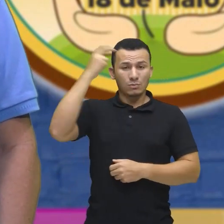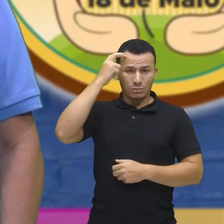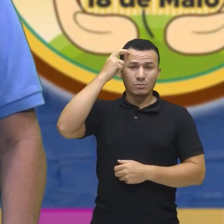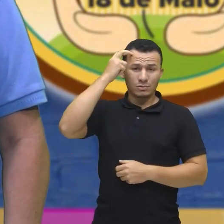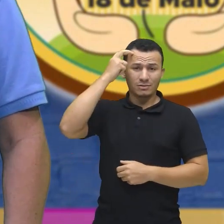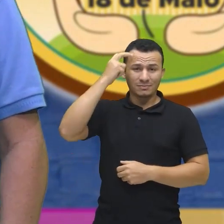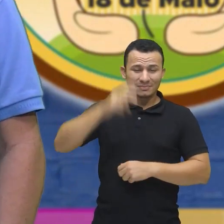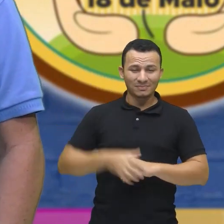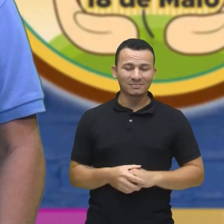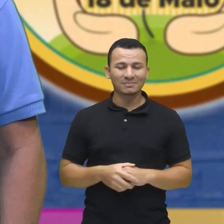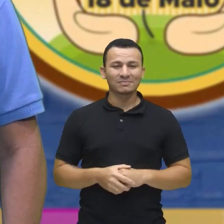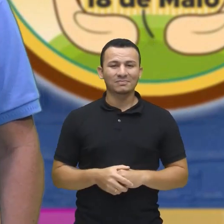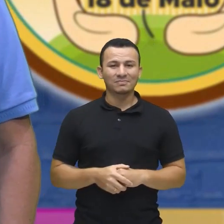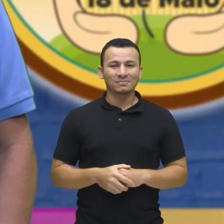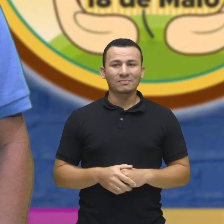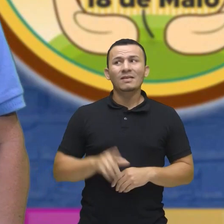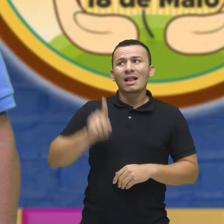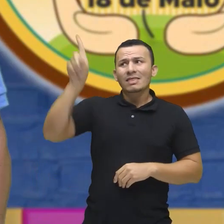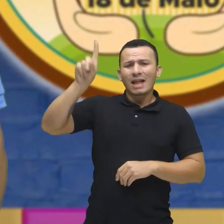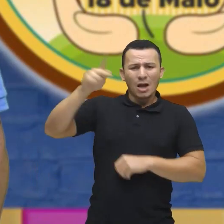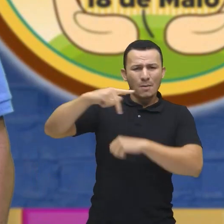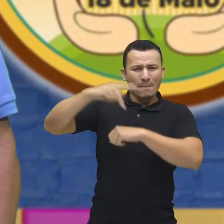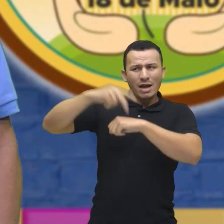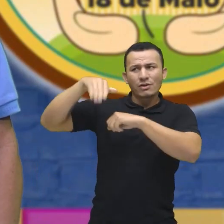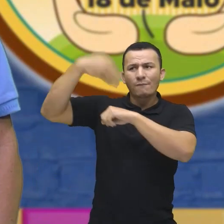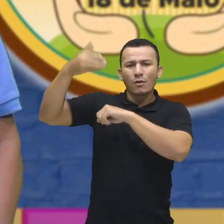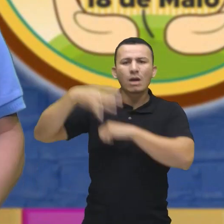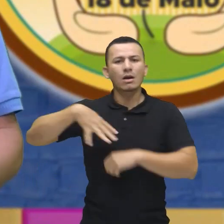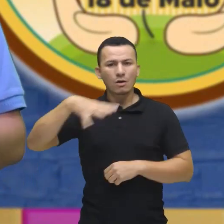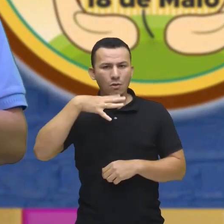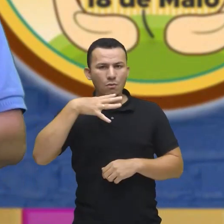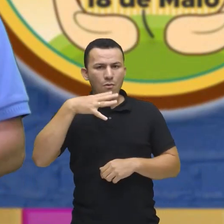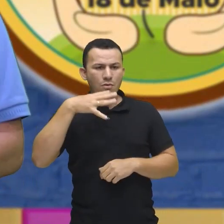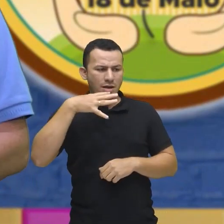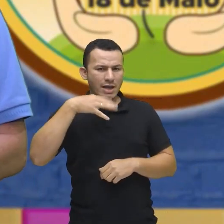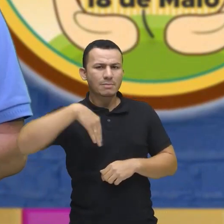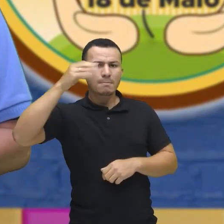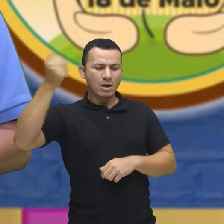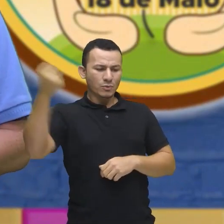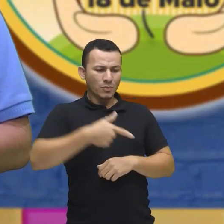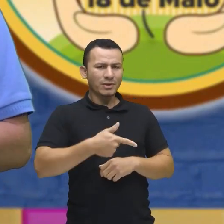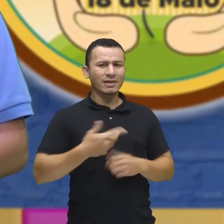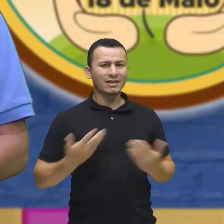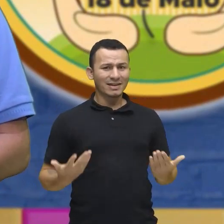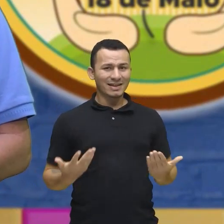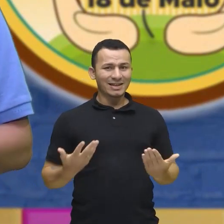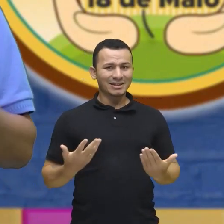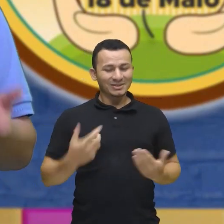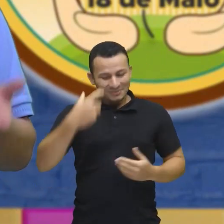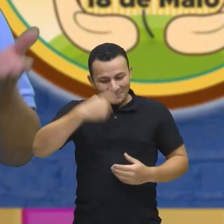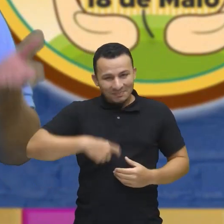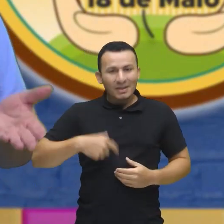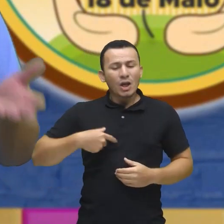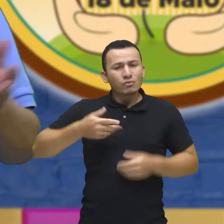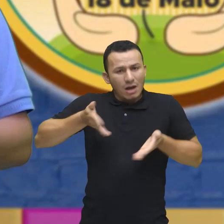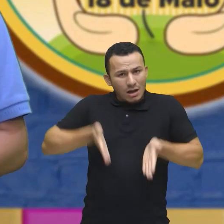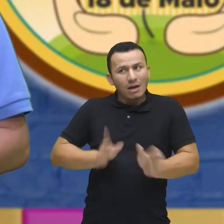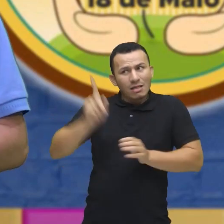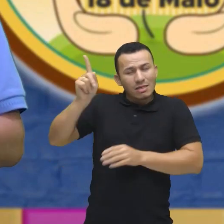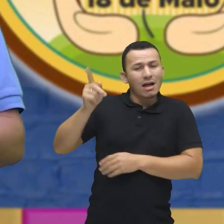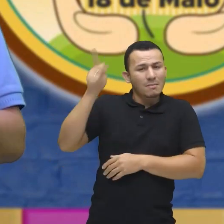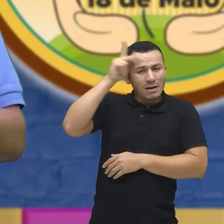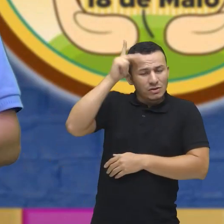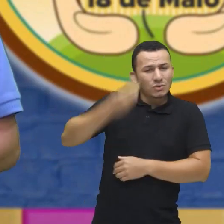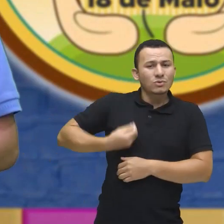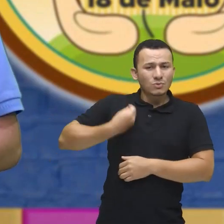Quer dizer, lá no exterior, alguém sabia de mais coisas daqui da nossa cultura do que a Lúcia, que morava em Parintins,